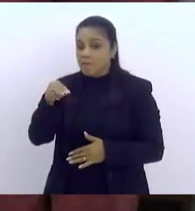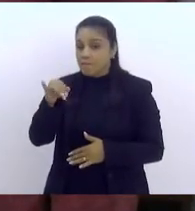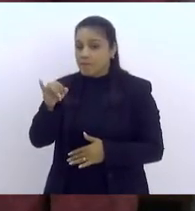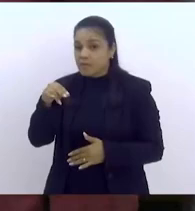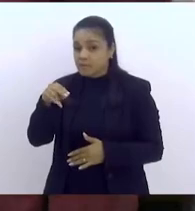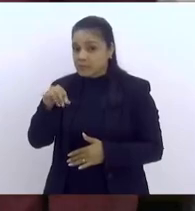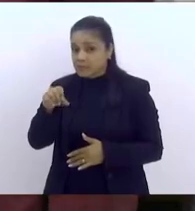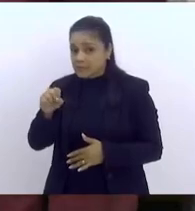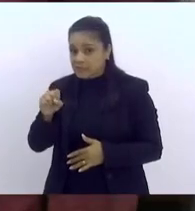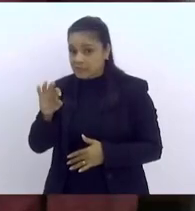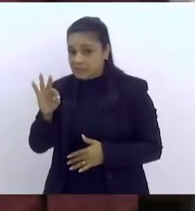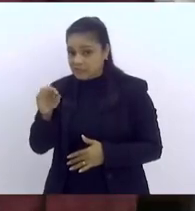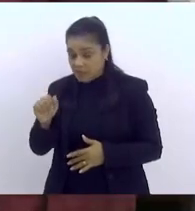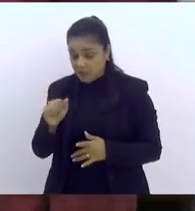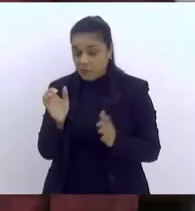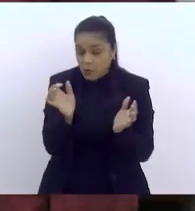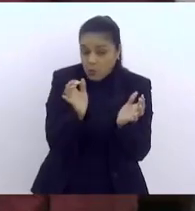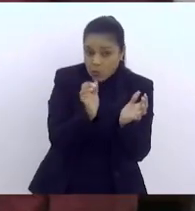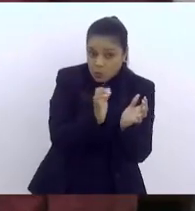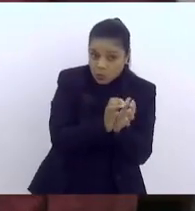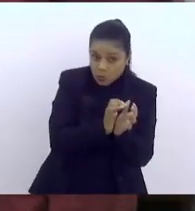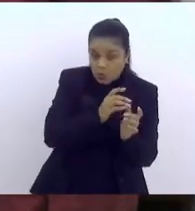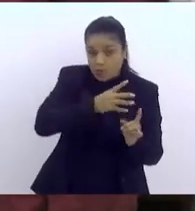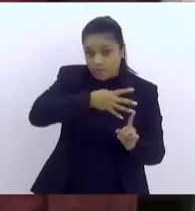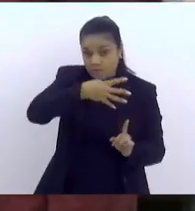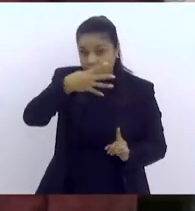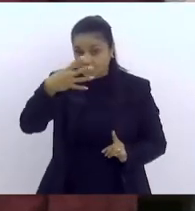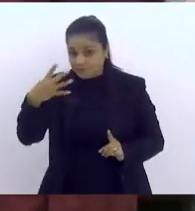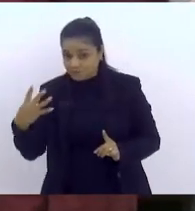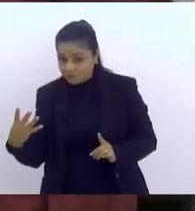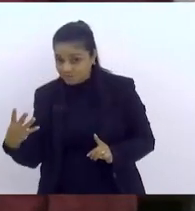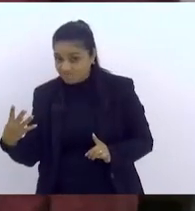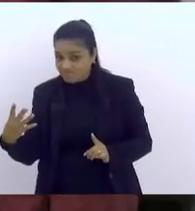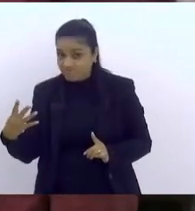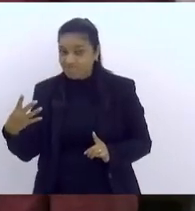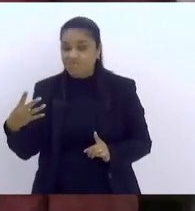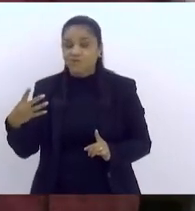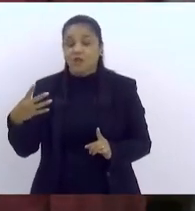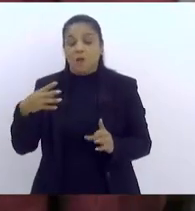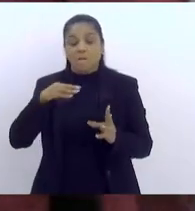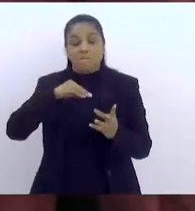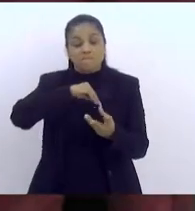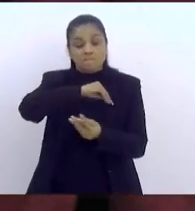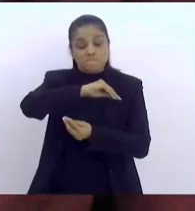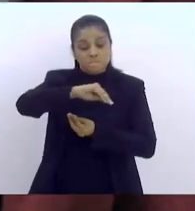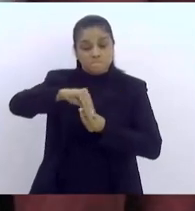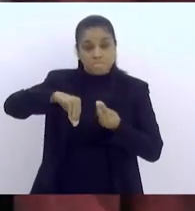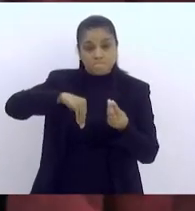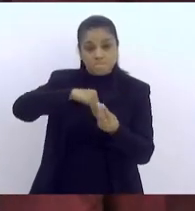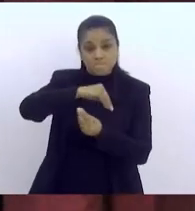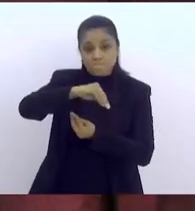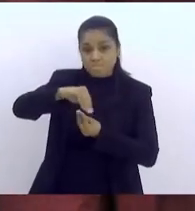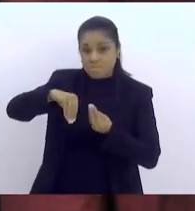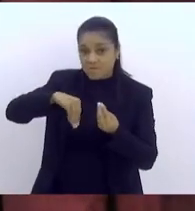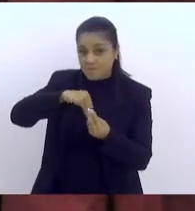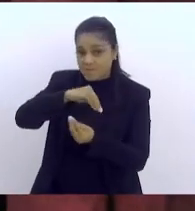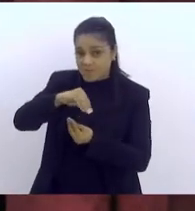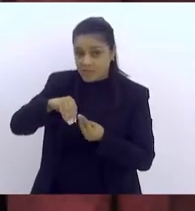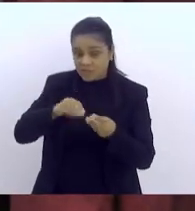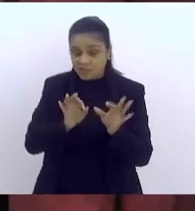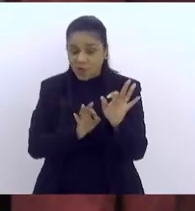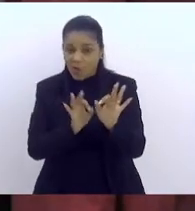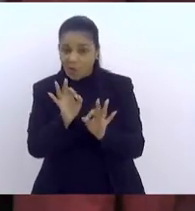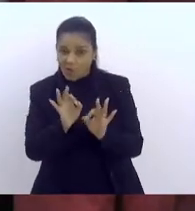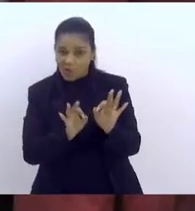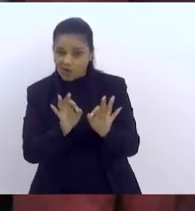grupo de organização, deputado Fred Pacheco, de organização mista. O que, que significa isso, colega